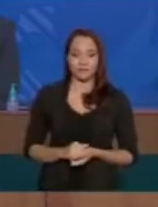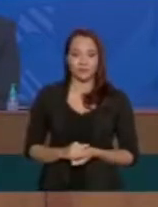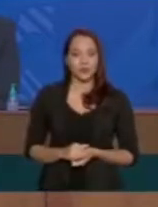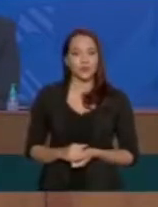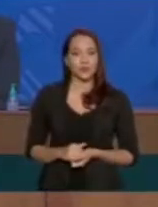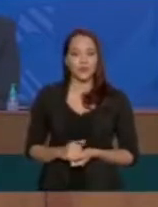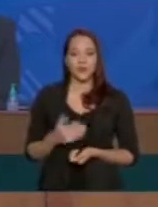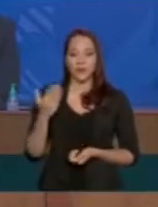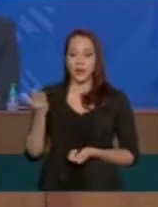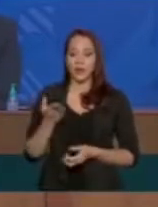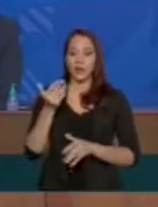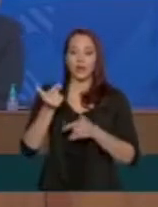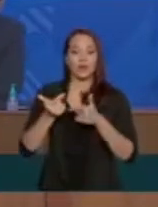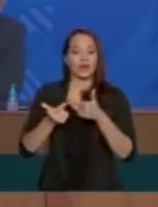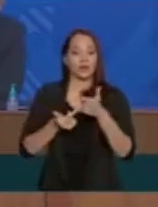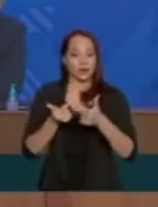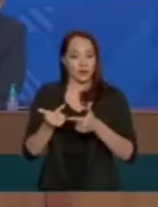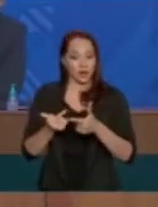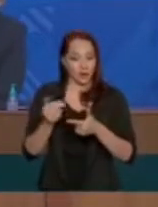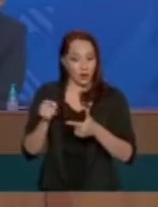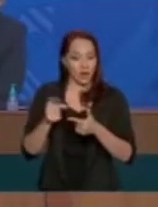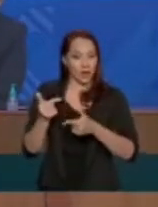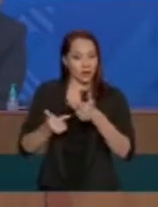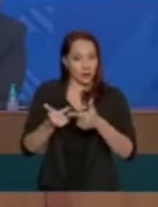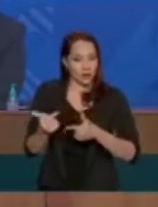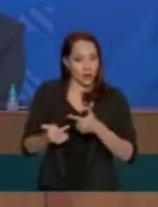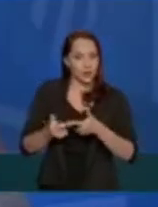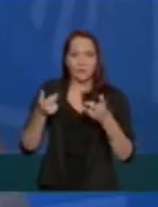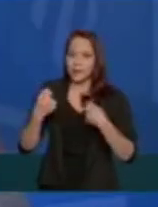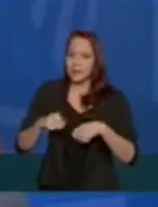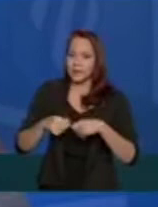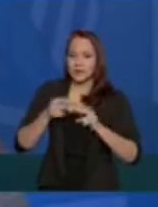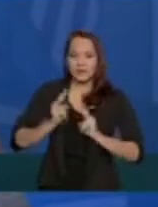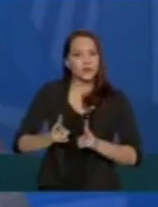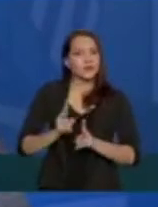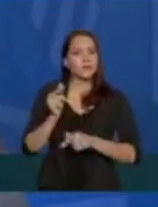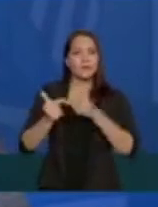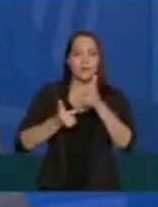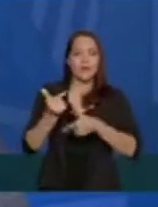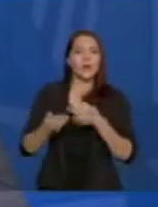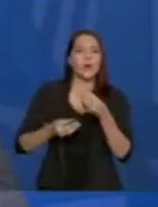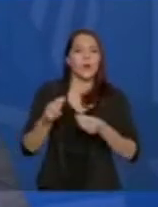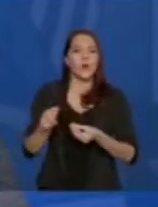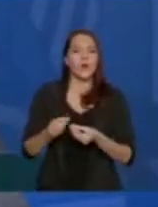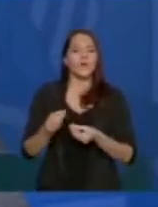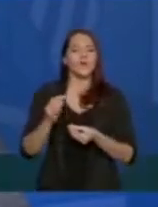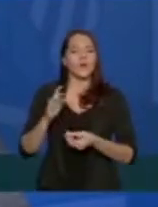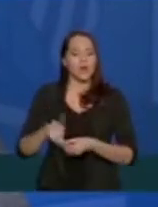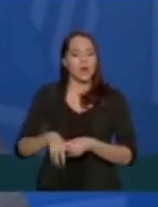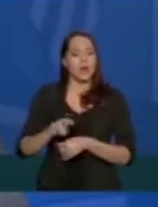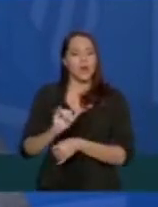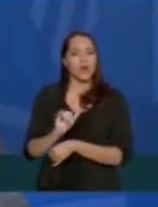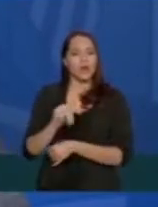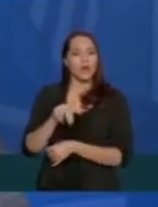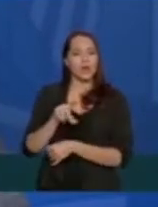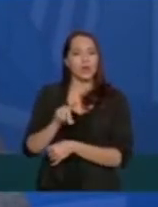E ela atua e deve sempre atuar com absoluta independência.